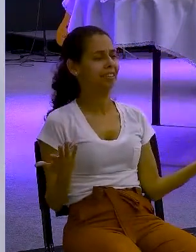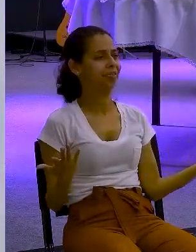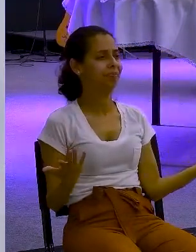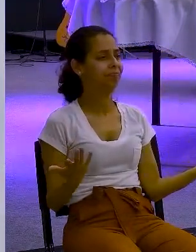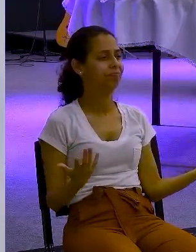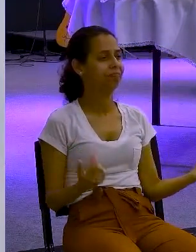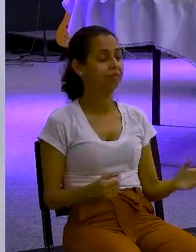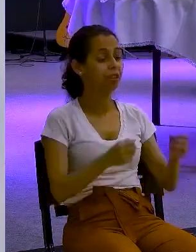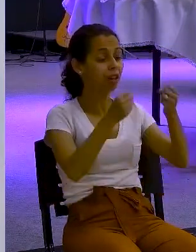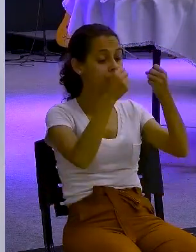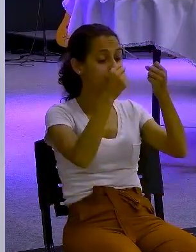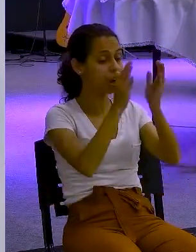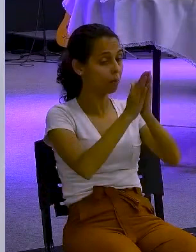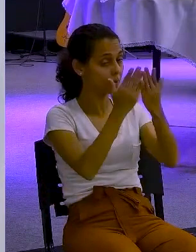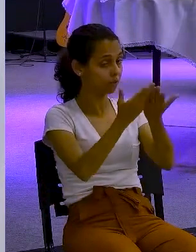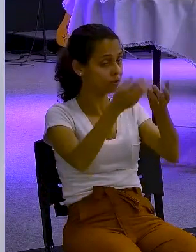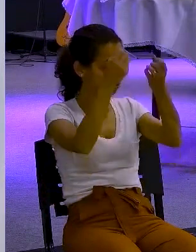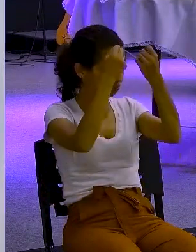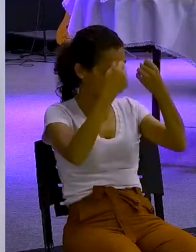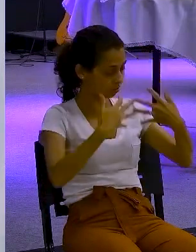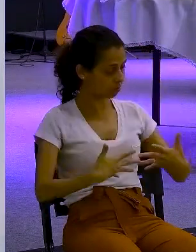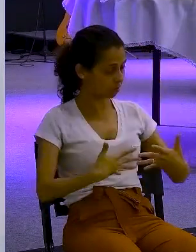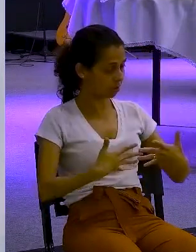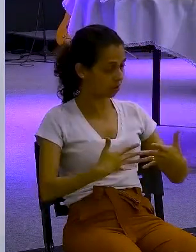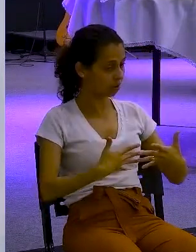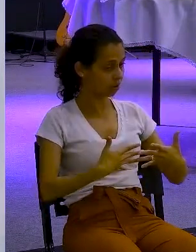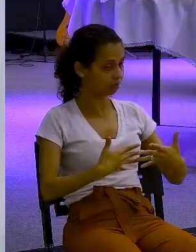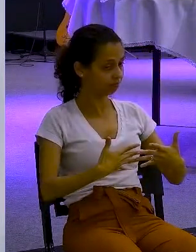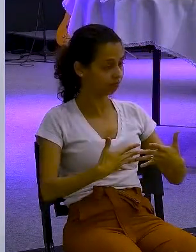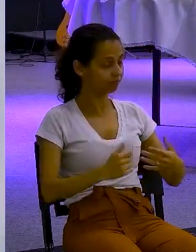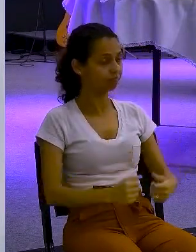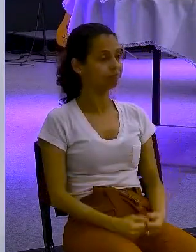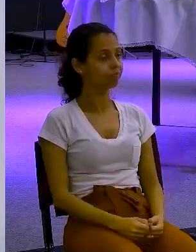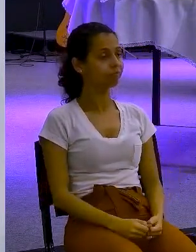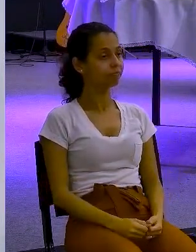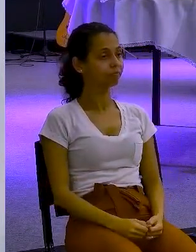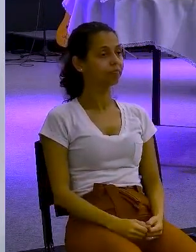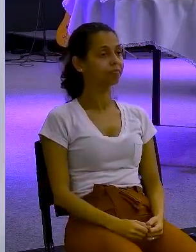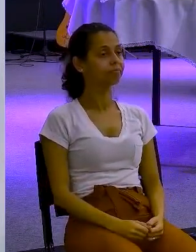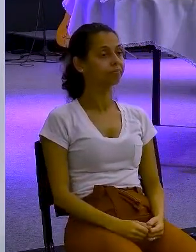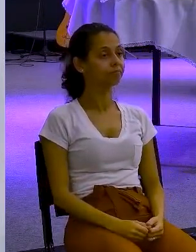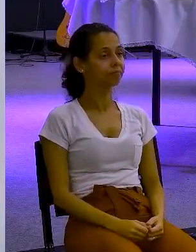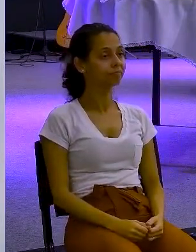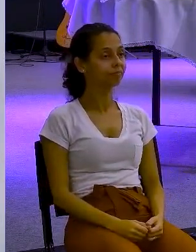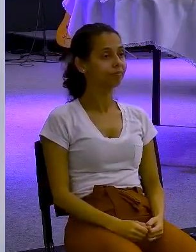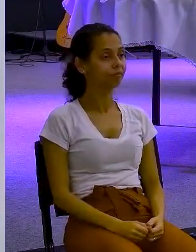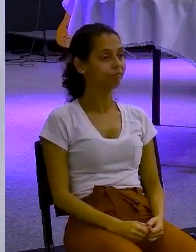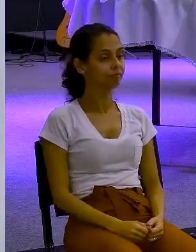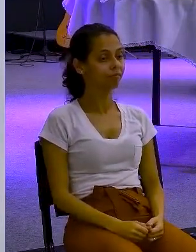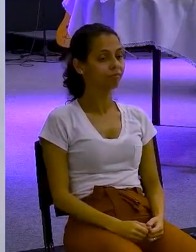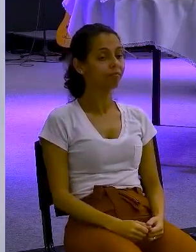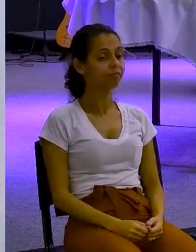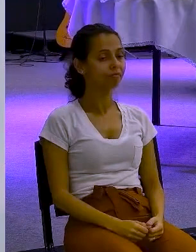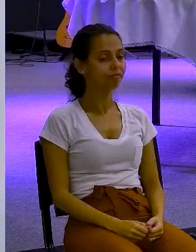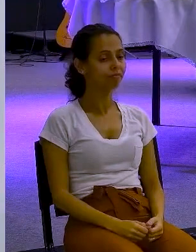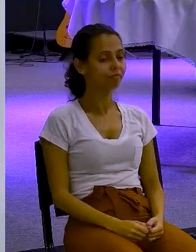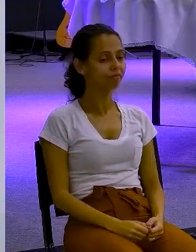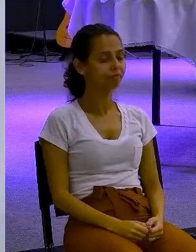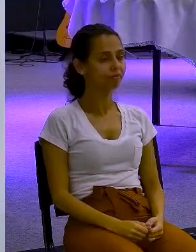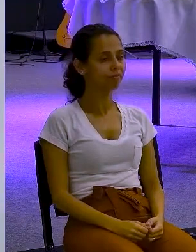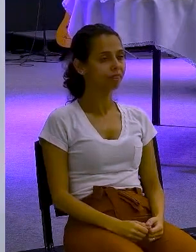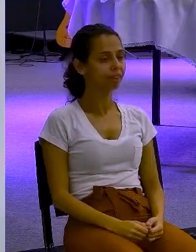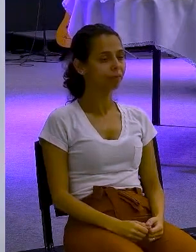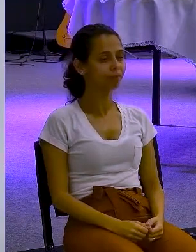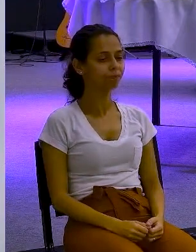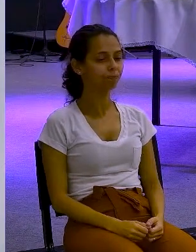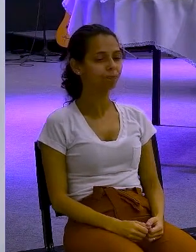nosso texto. Nós estamos aqui em um momento que segue aquele anúncio que Maria recebeu de que seria ela a mãe do